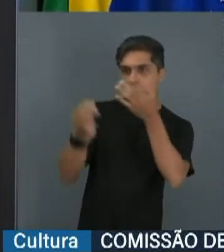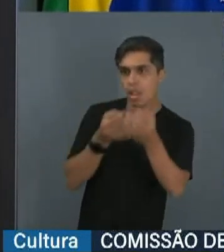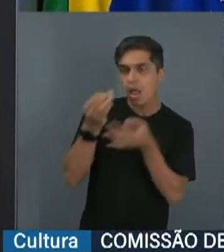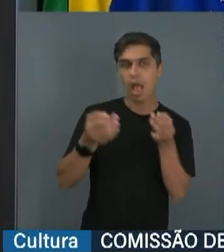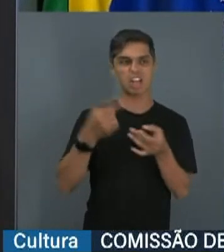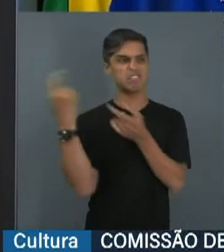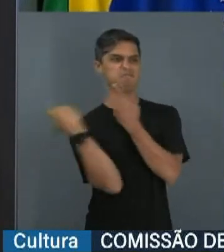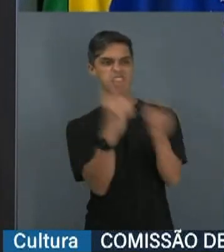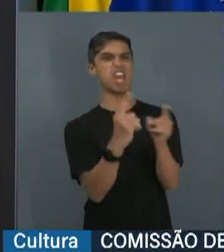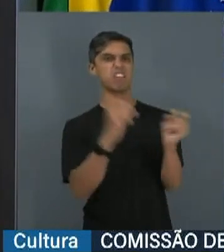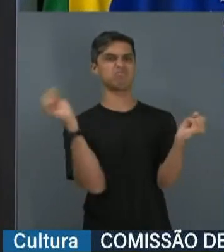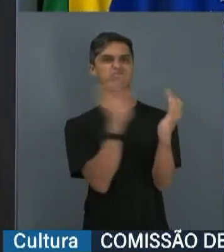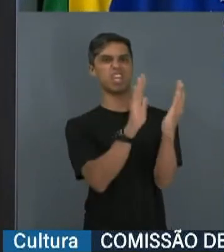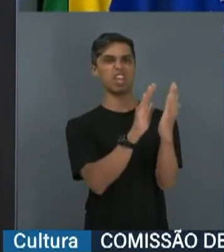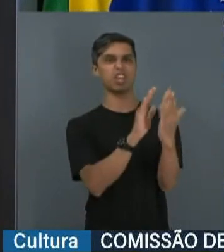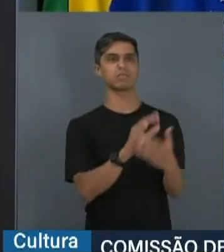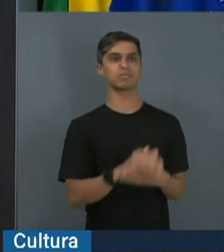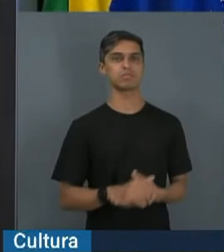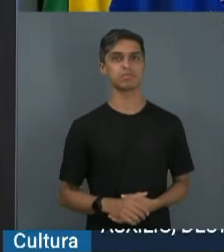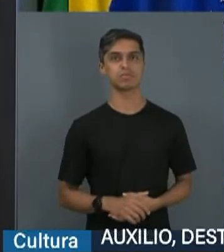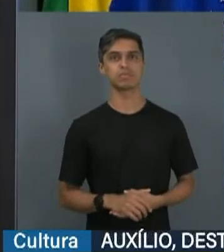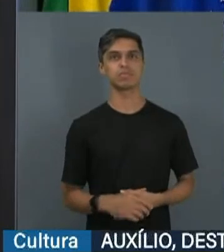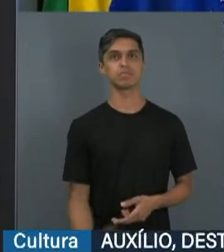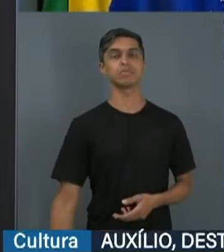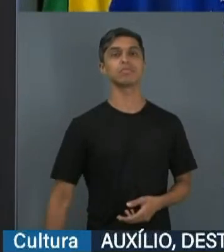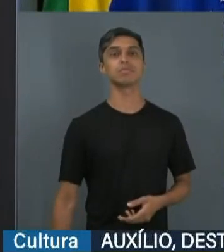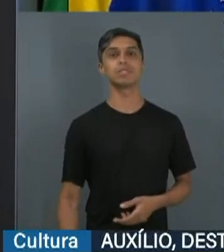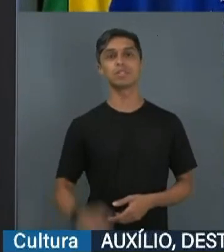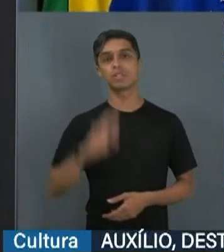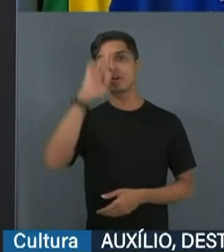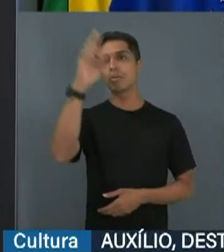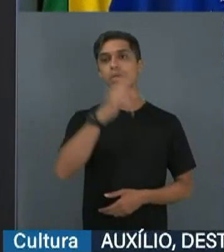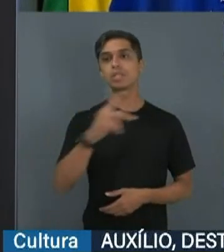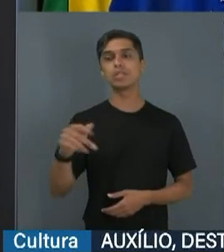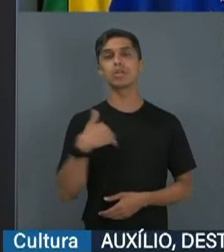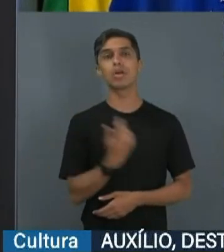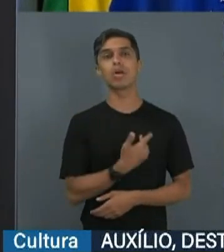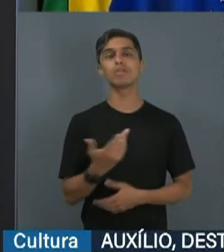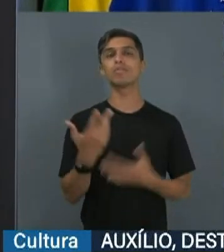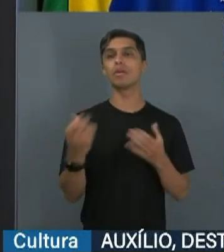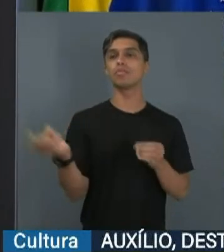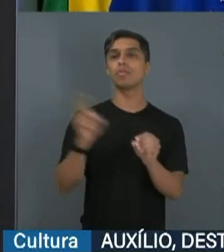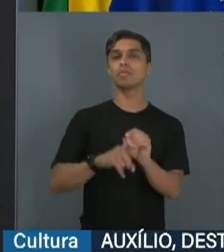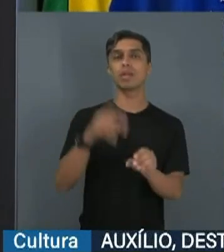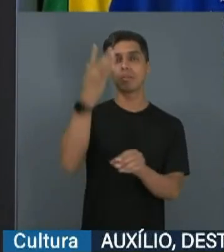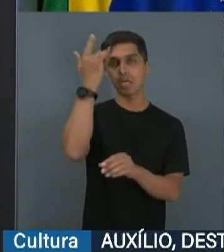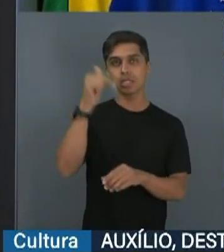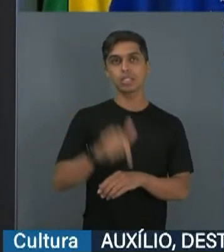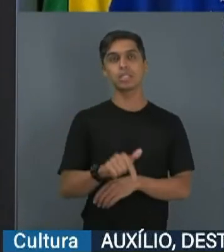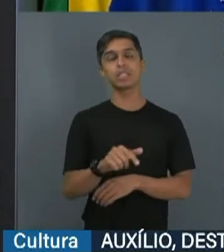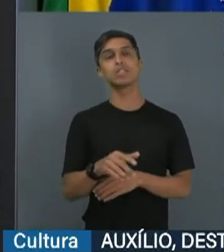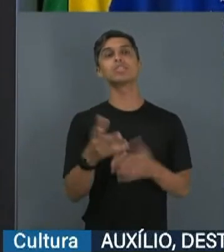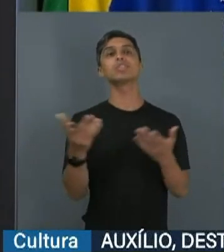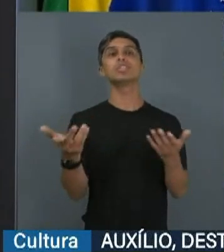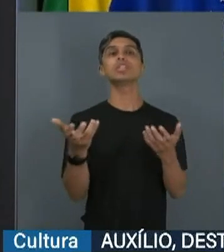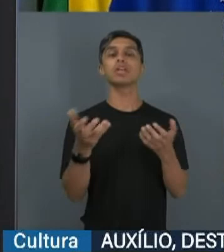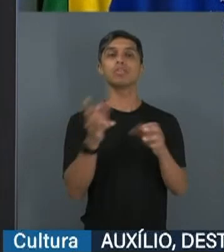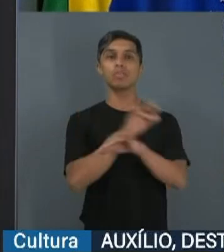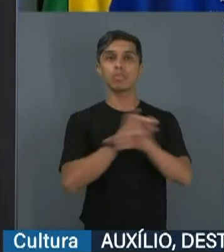não tolera crítica. Senhor presidente, nós vamos votar amanhã aqui, e eu quero alertar a população